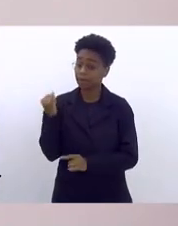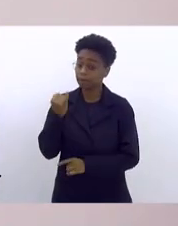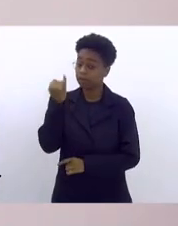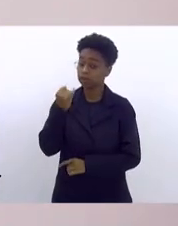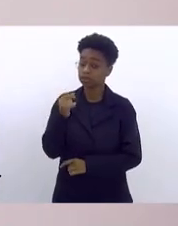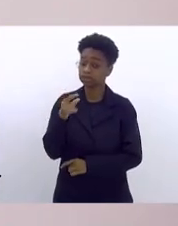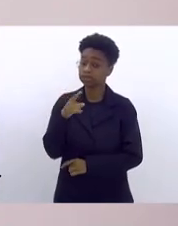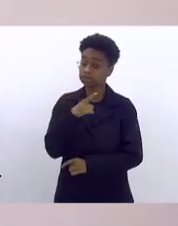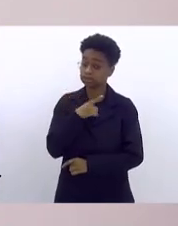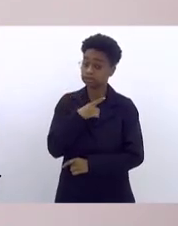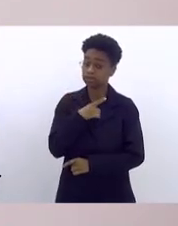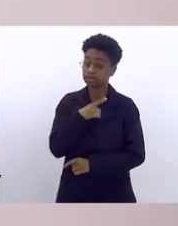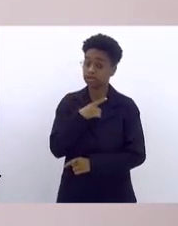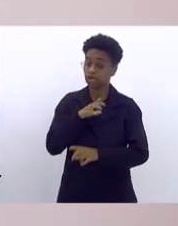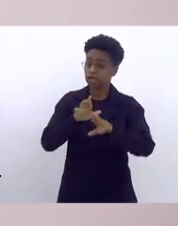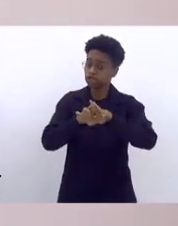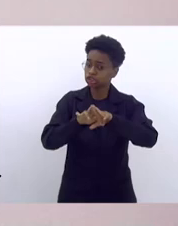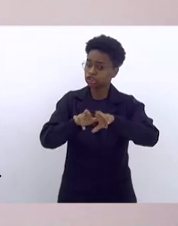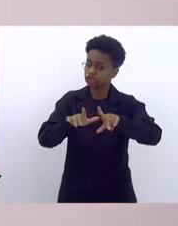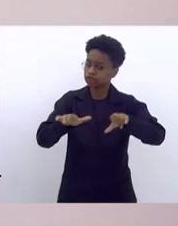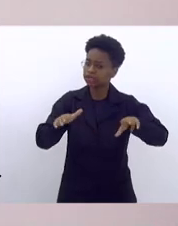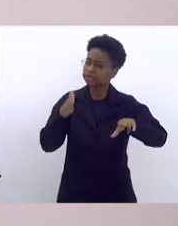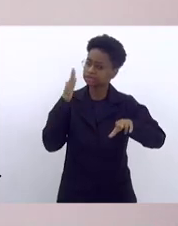tenha dado a diversidade